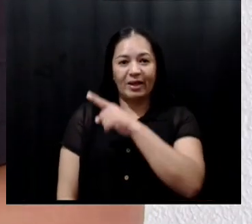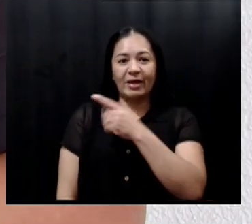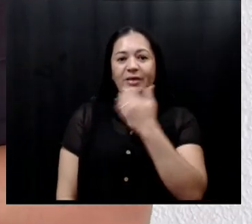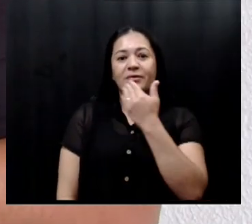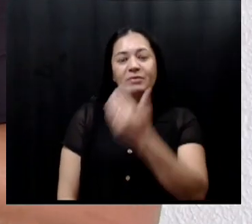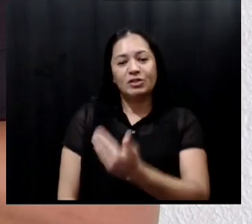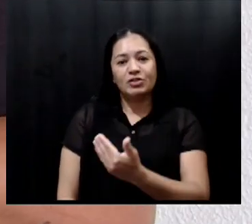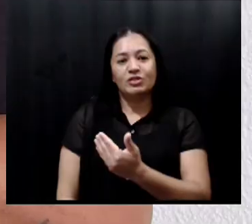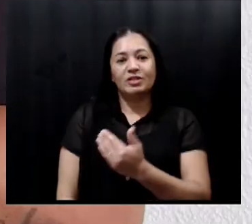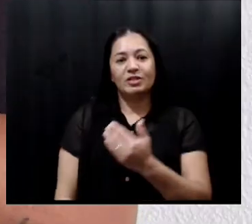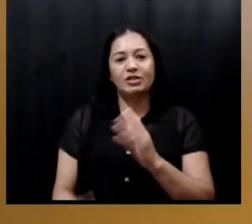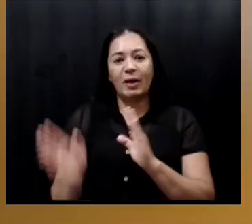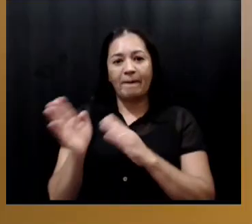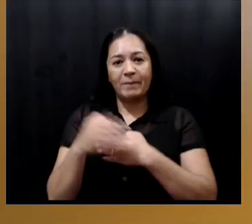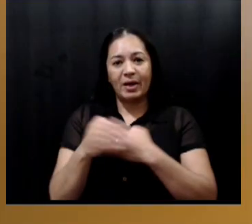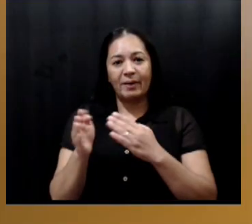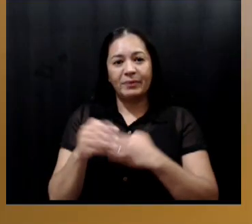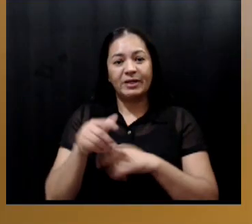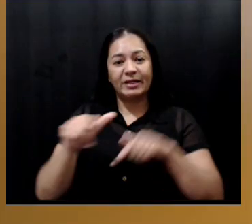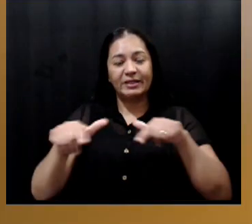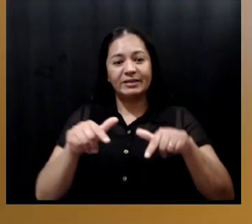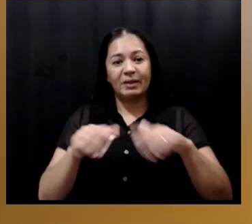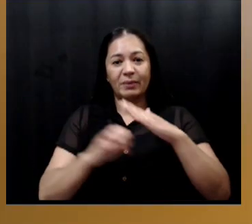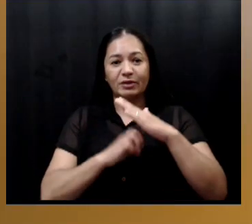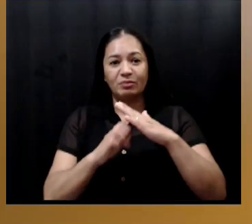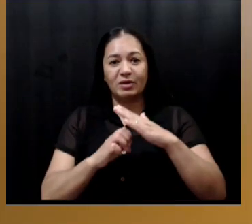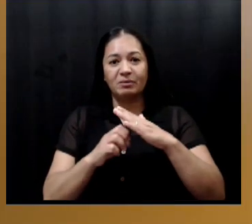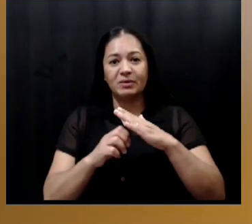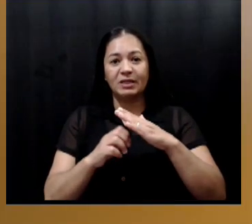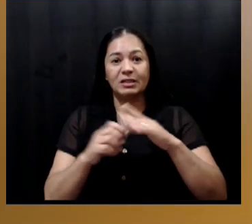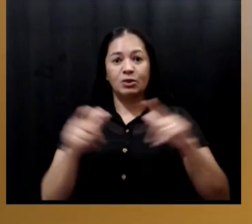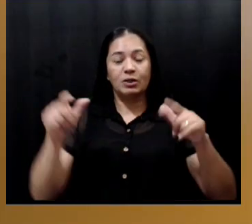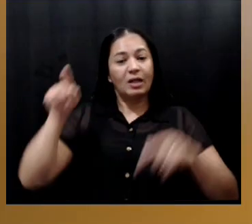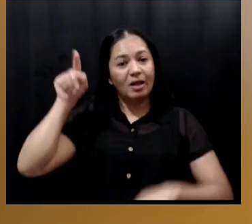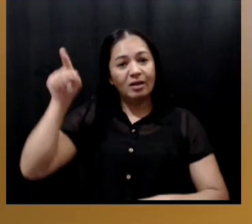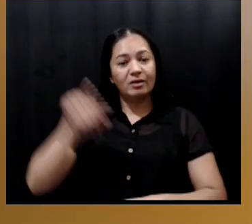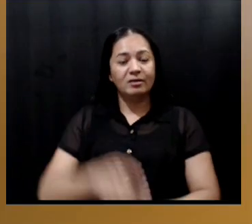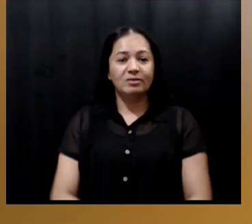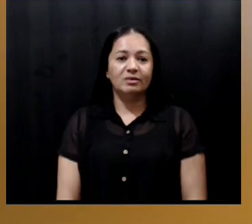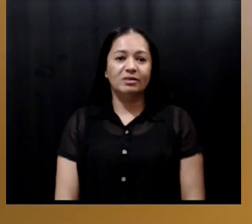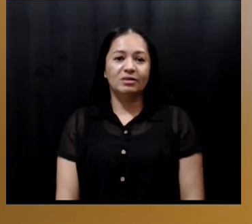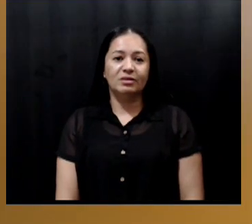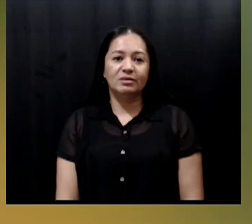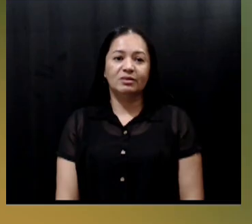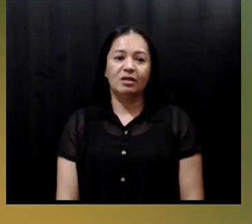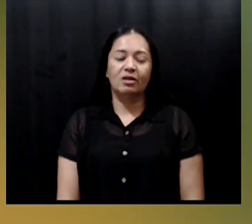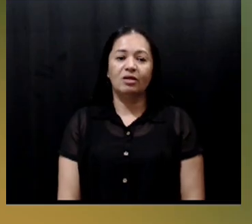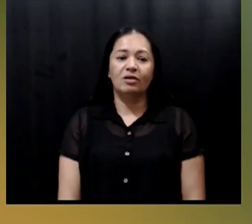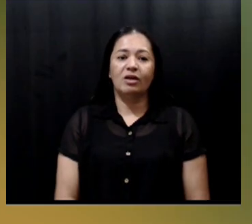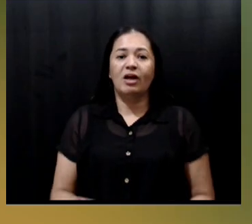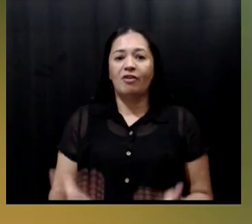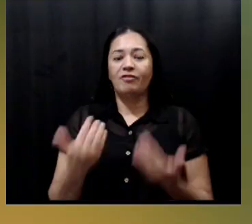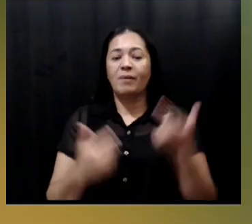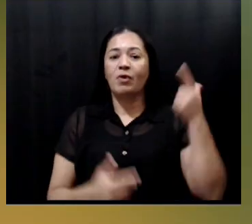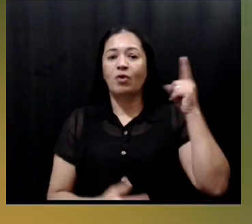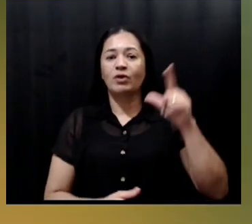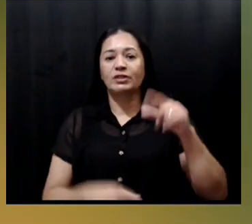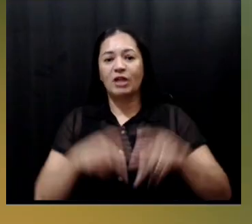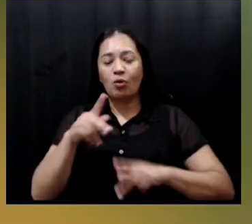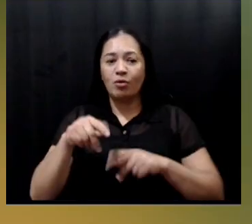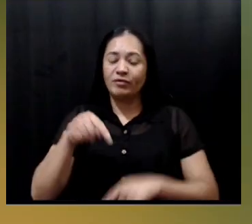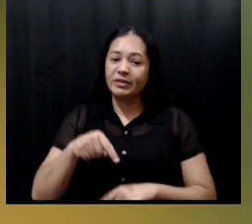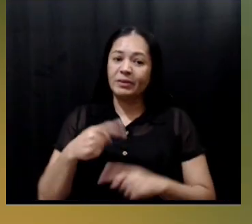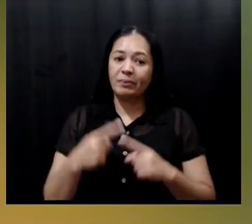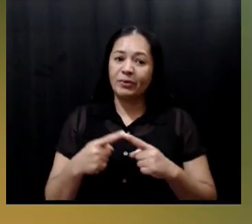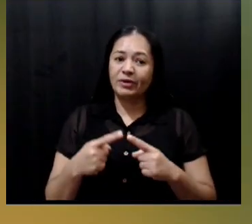marmitas e trabalhava numa empresa grande lá. E aí ele falou, vamos conquistar o povo aqui porque tem uma comida aqui